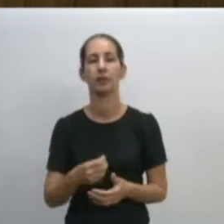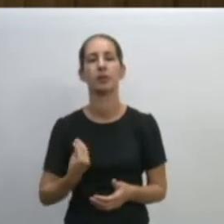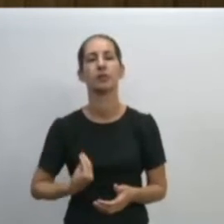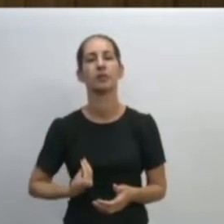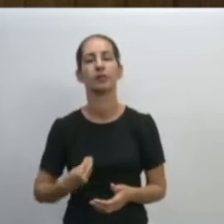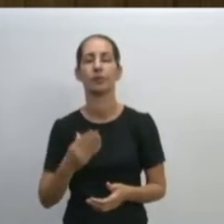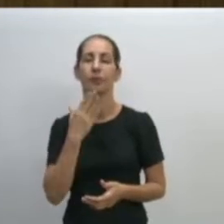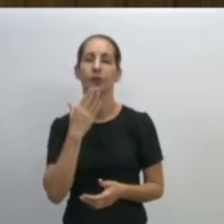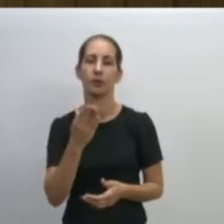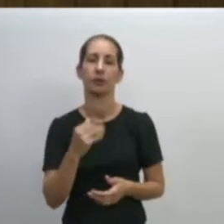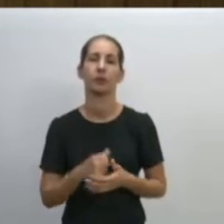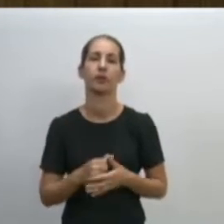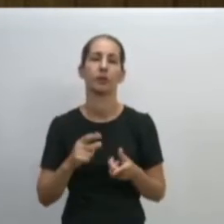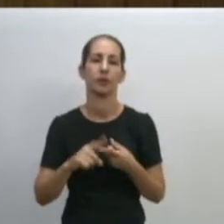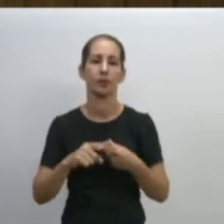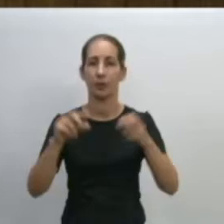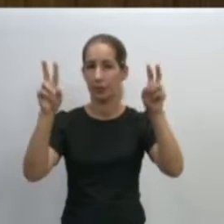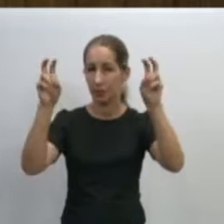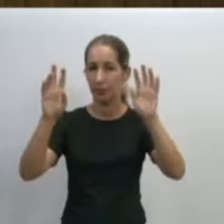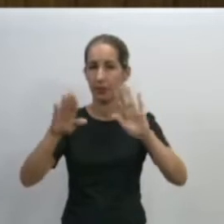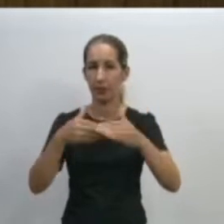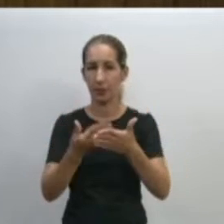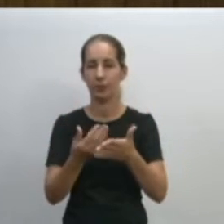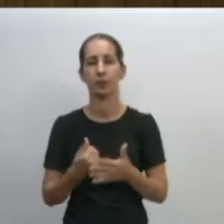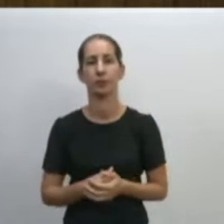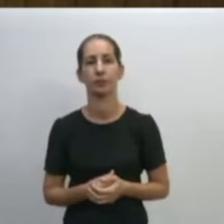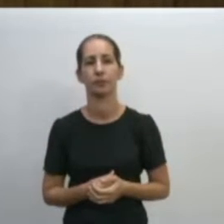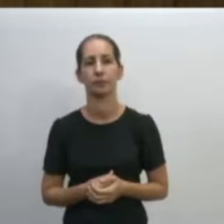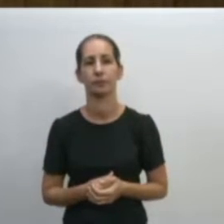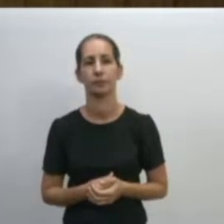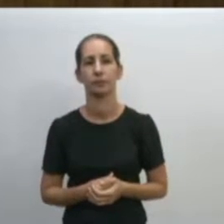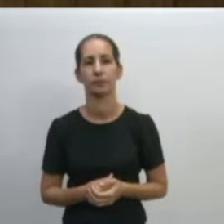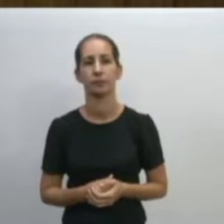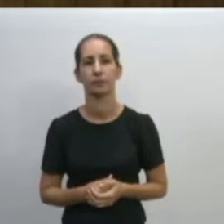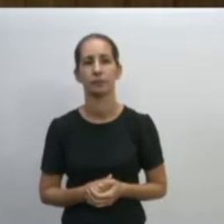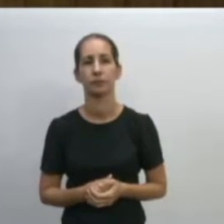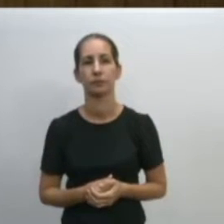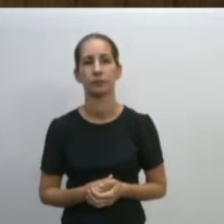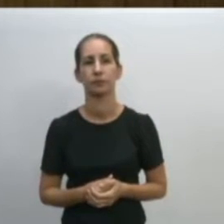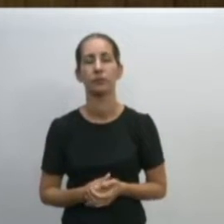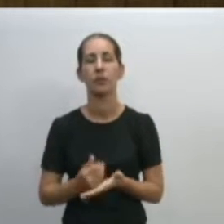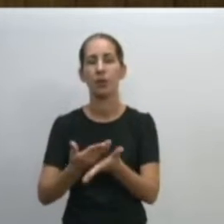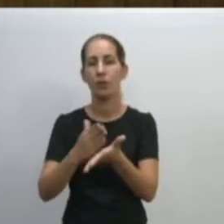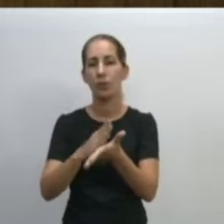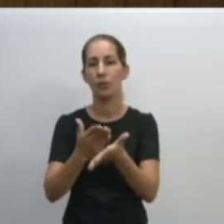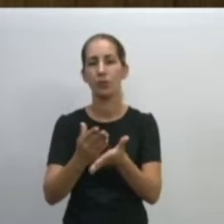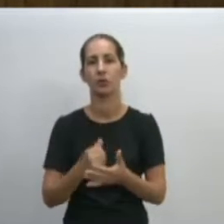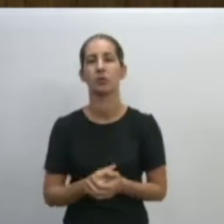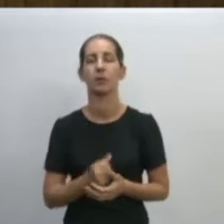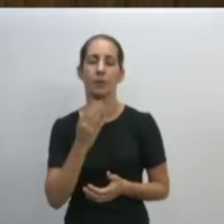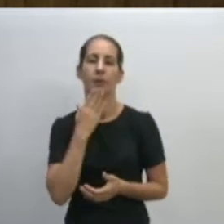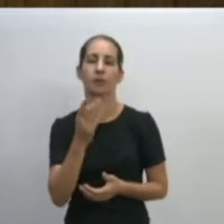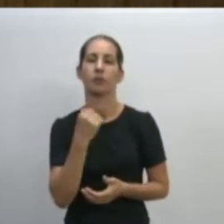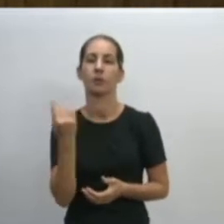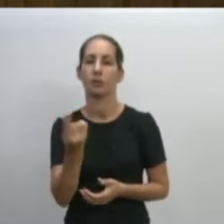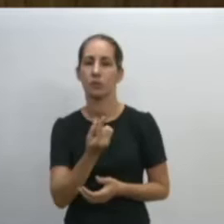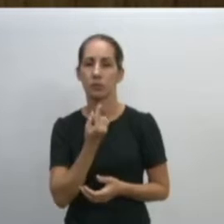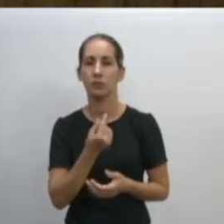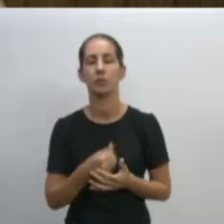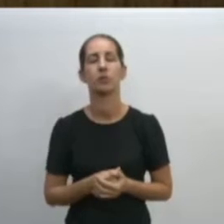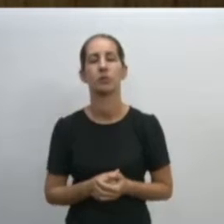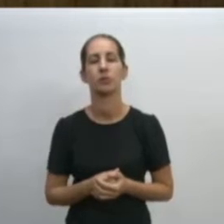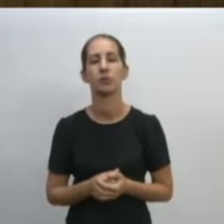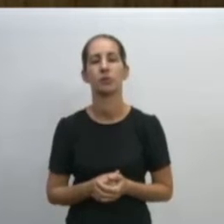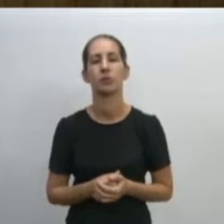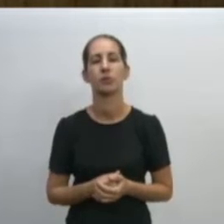uma reivindicação que também é tema de requerimentos nossos, que é a questão de alguns pedidos nossos